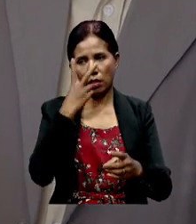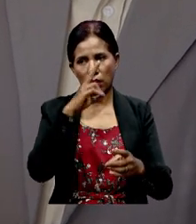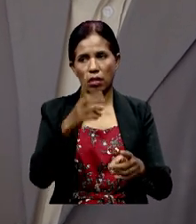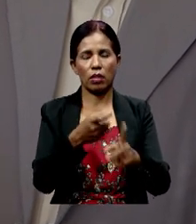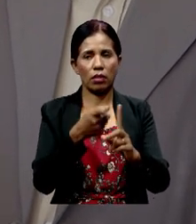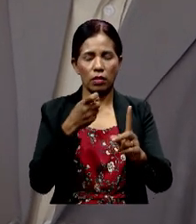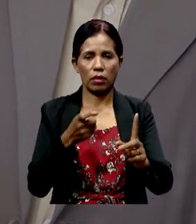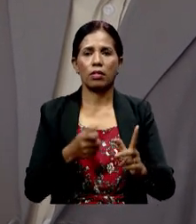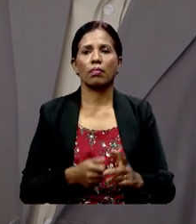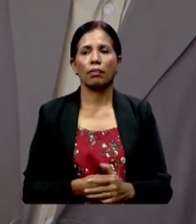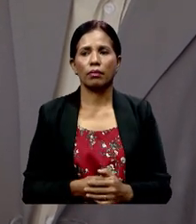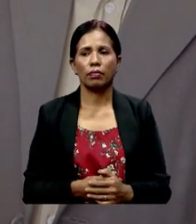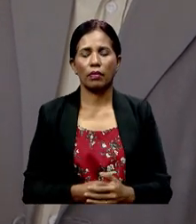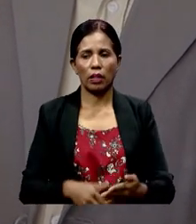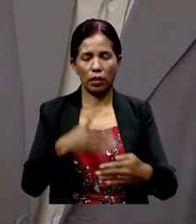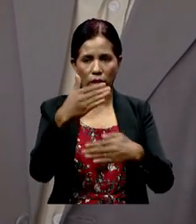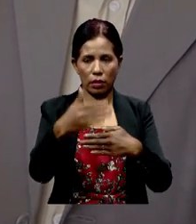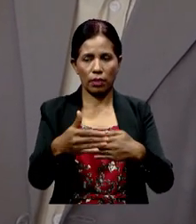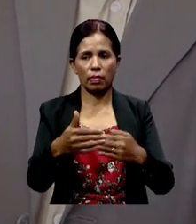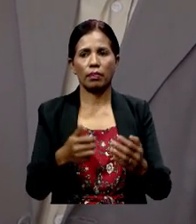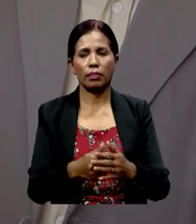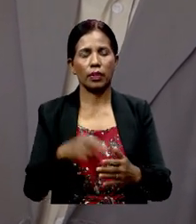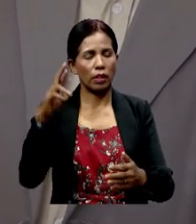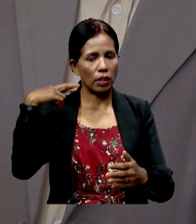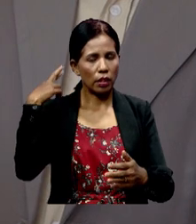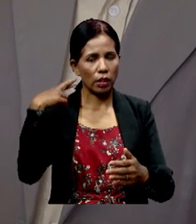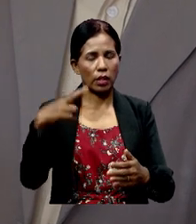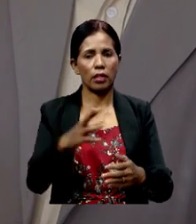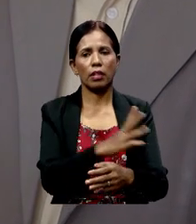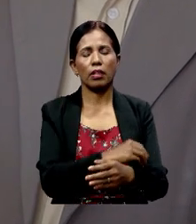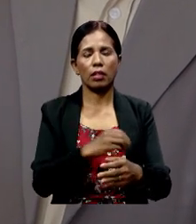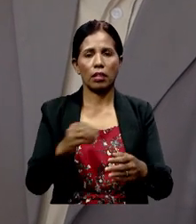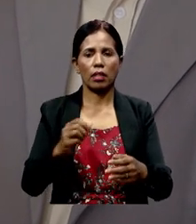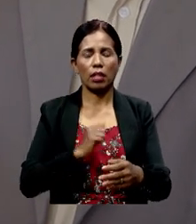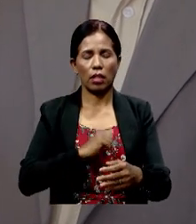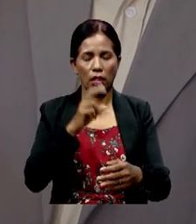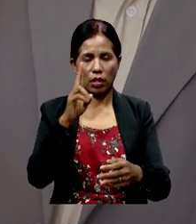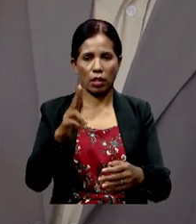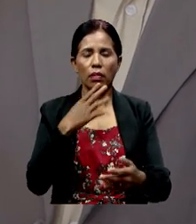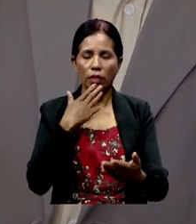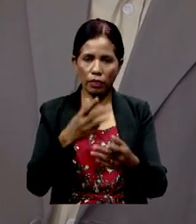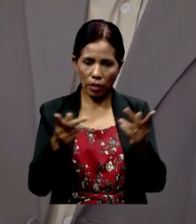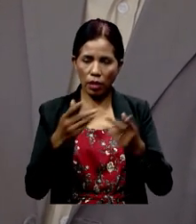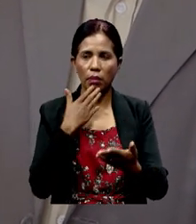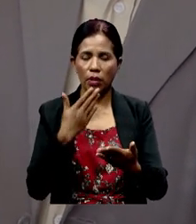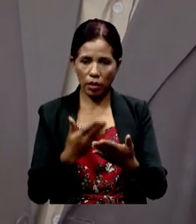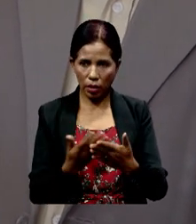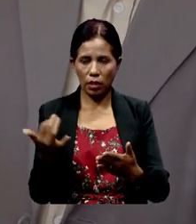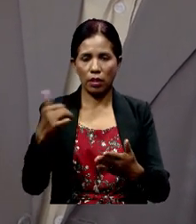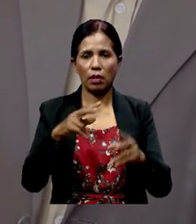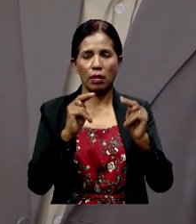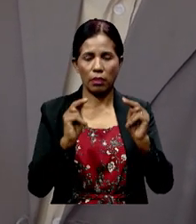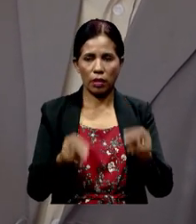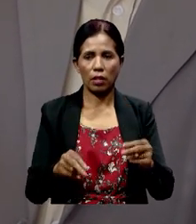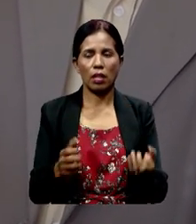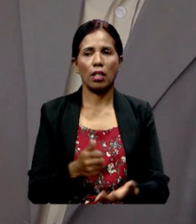aspeto espaço radio comunidade rai husara ileu e condição capaz e sira precisa maka